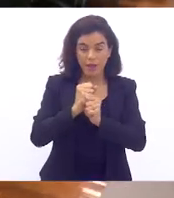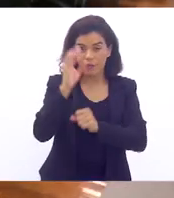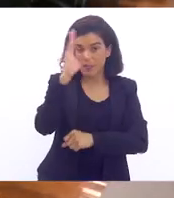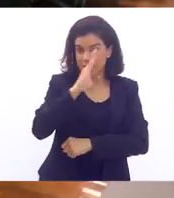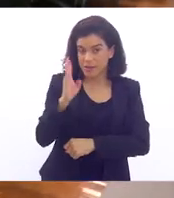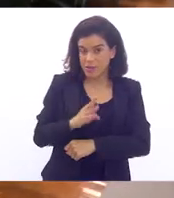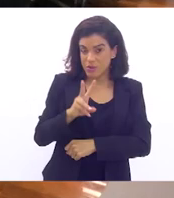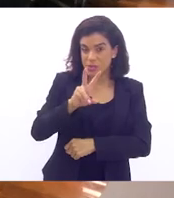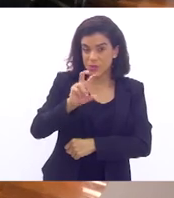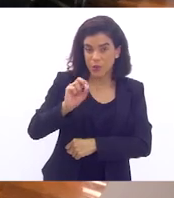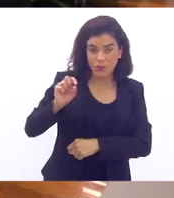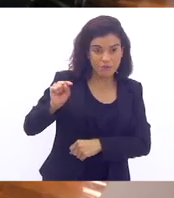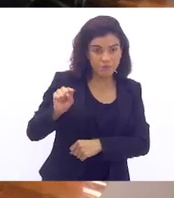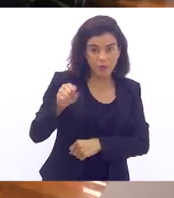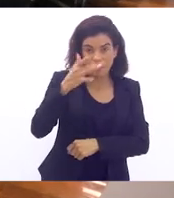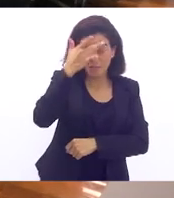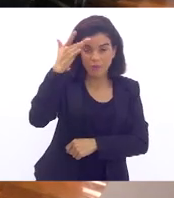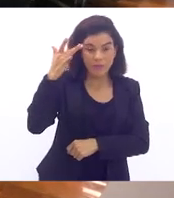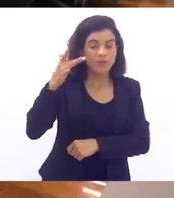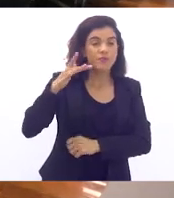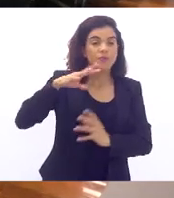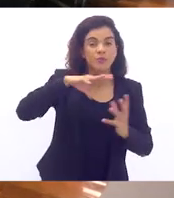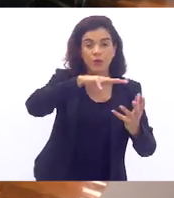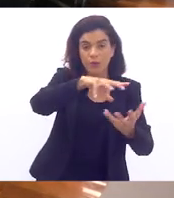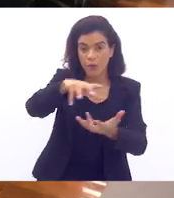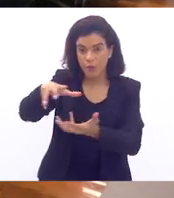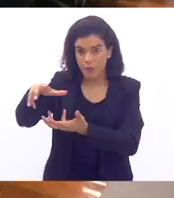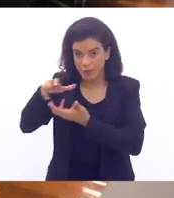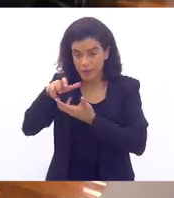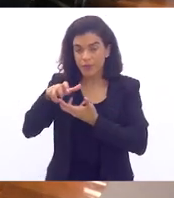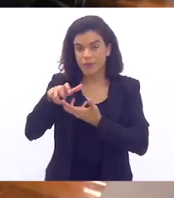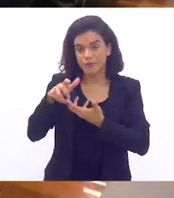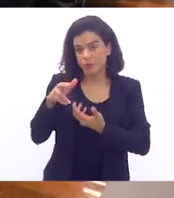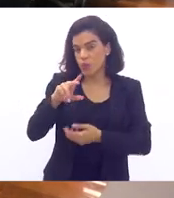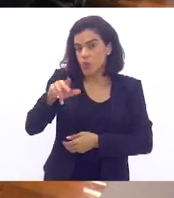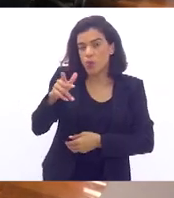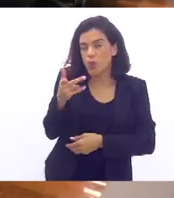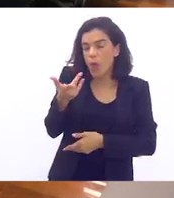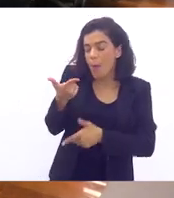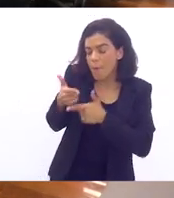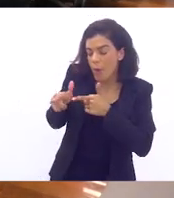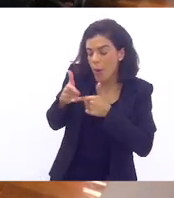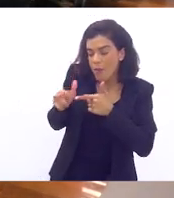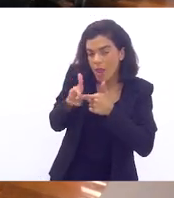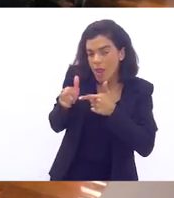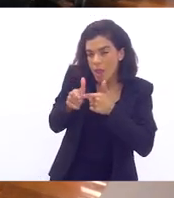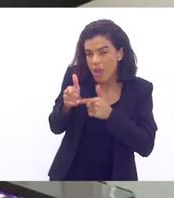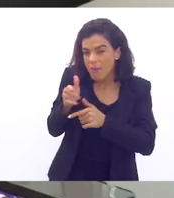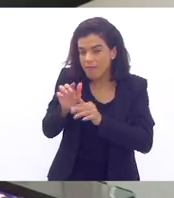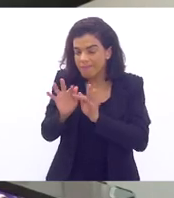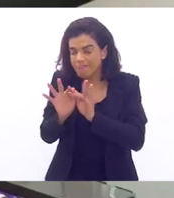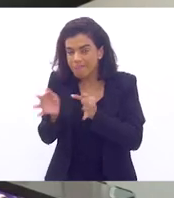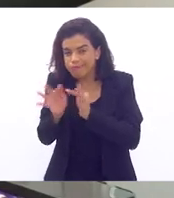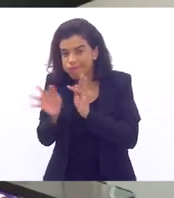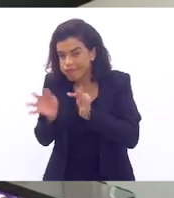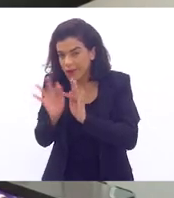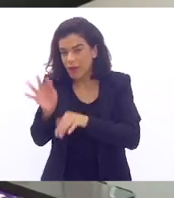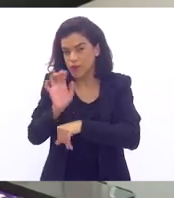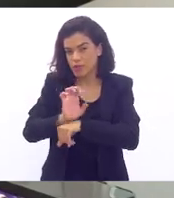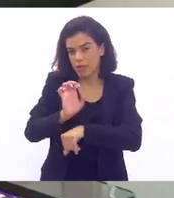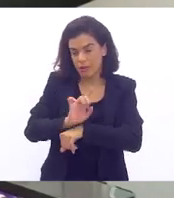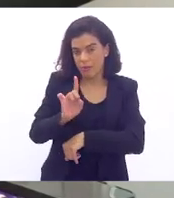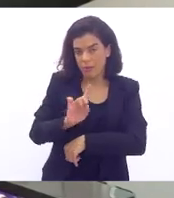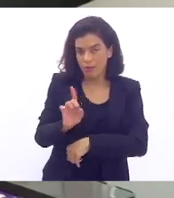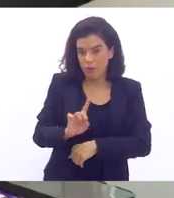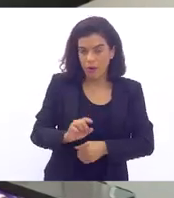então nós sabemos também que o impacto financeiro direto não é um impacto para dentro do PIB do Estado do Rio de Janeiro vai pesar